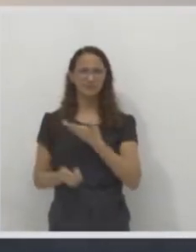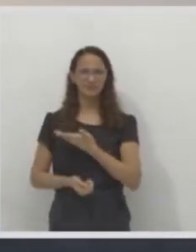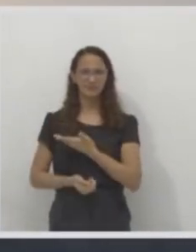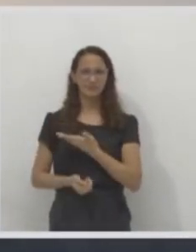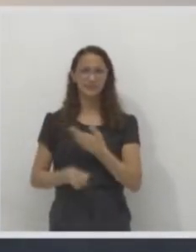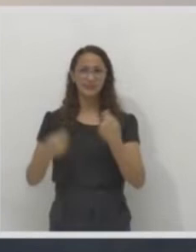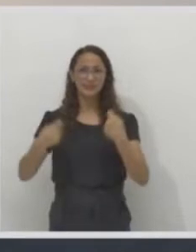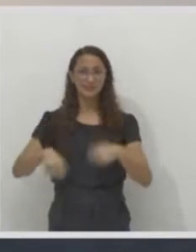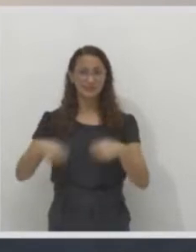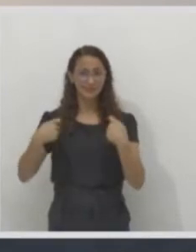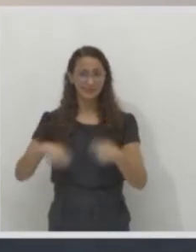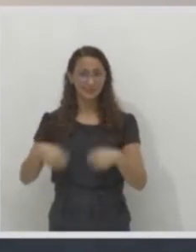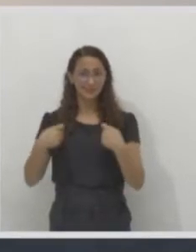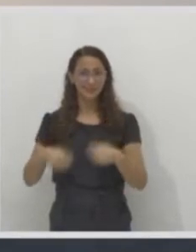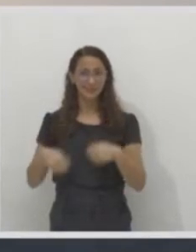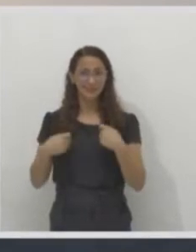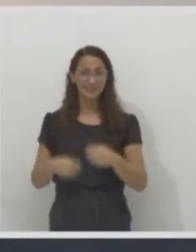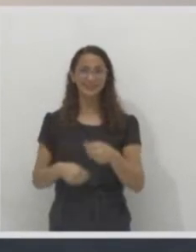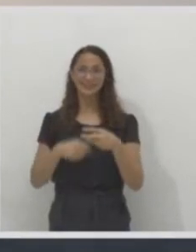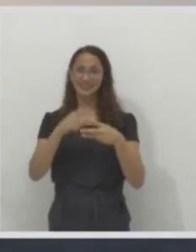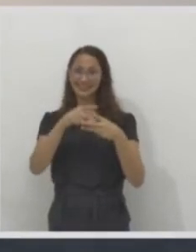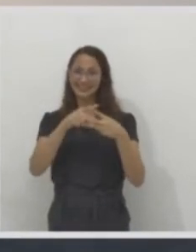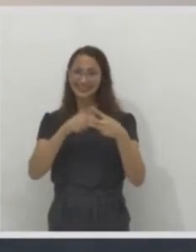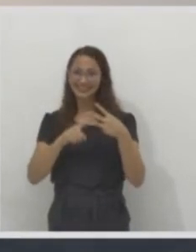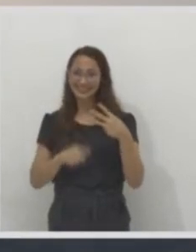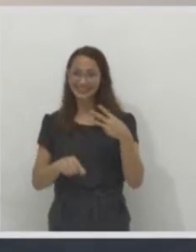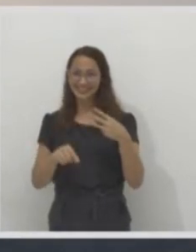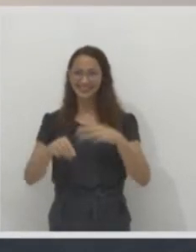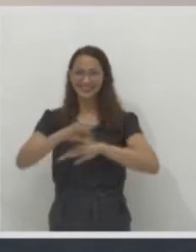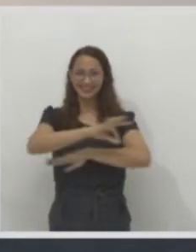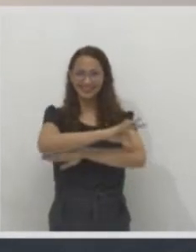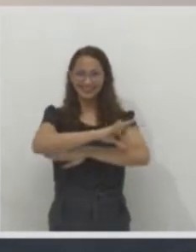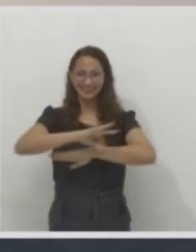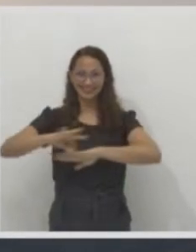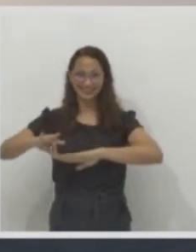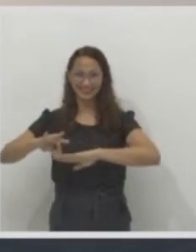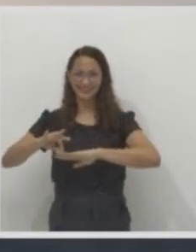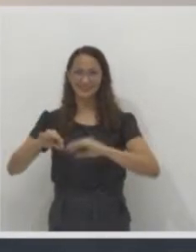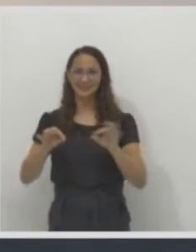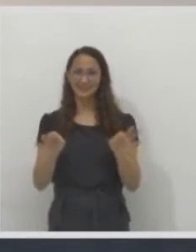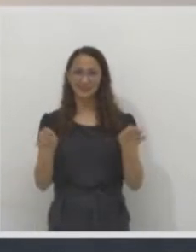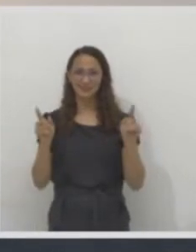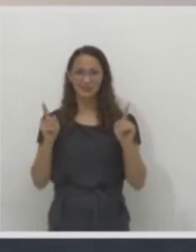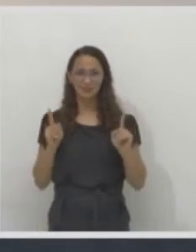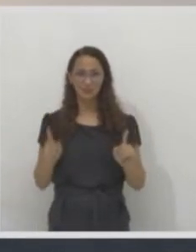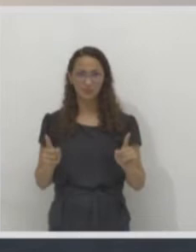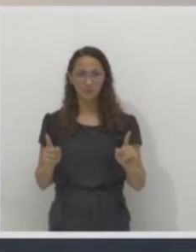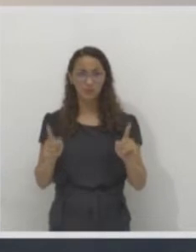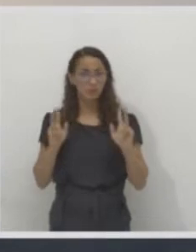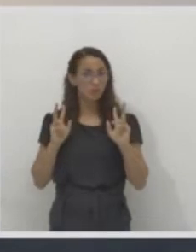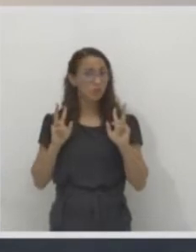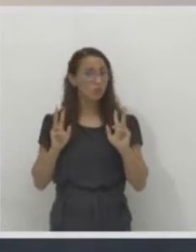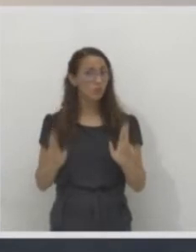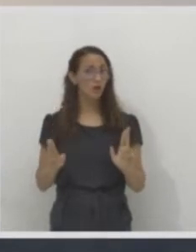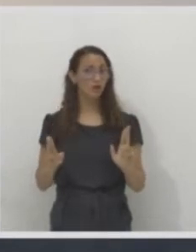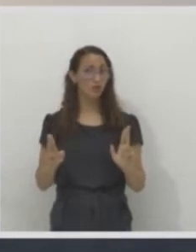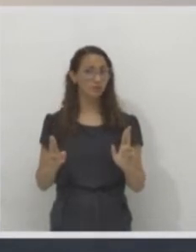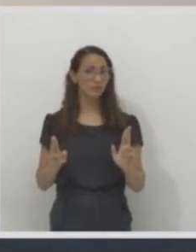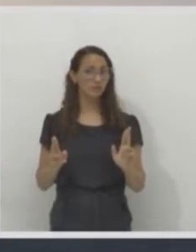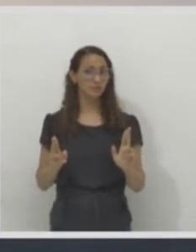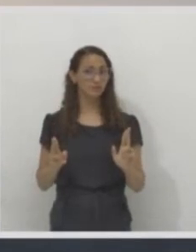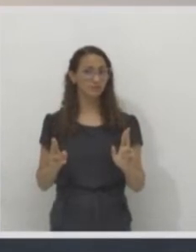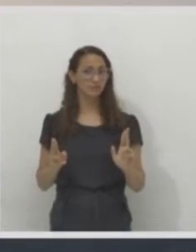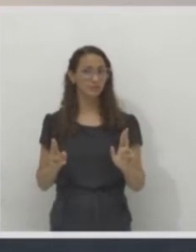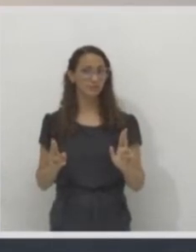eu preciso ter 3 segmentos de retas medindo o mesmo tamanho. Para eu